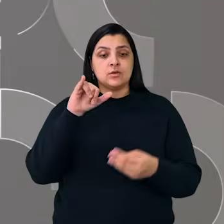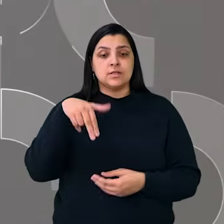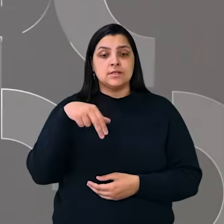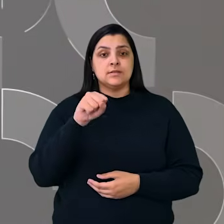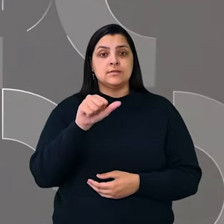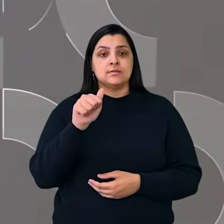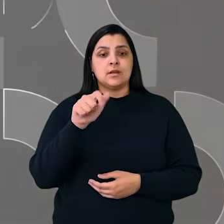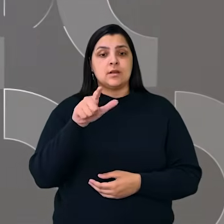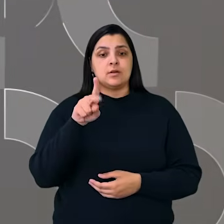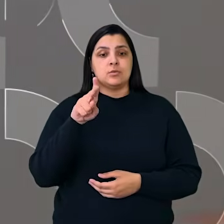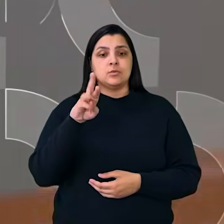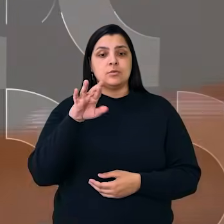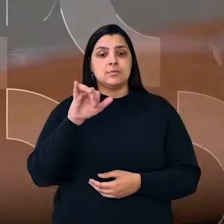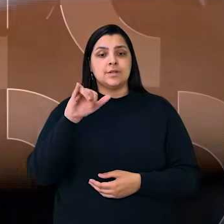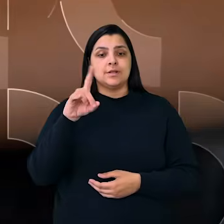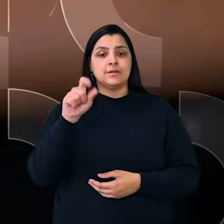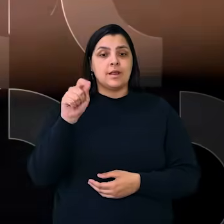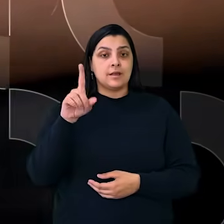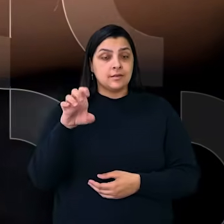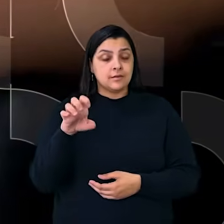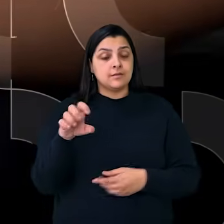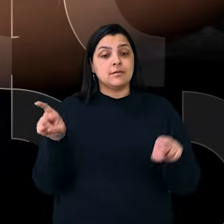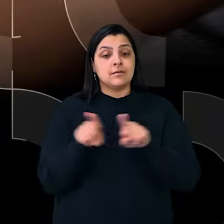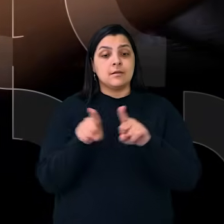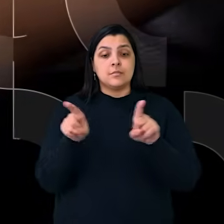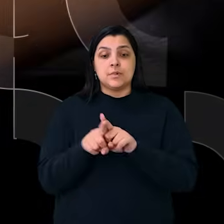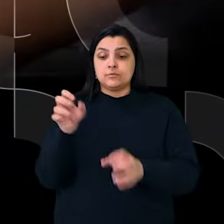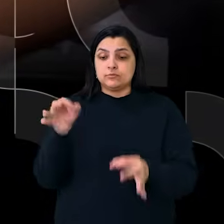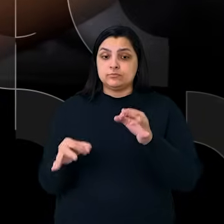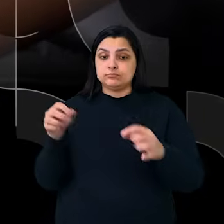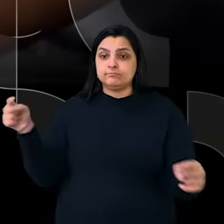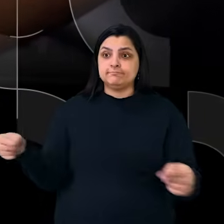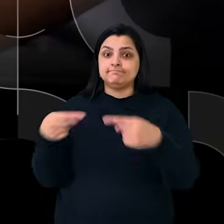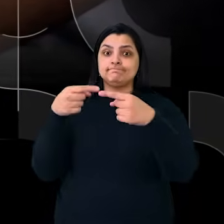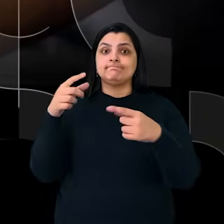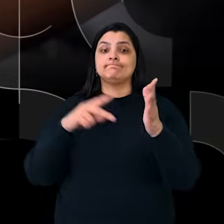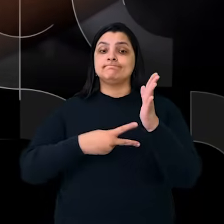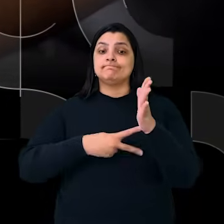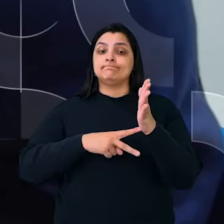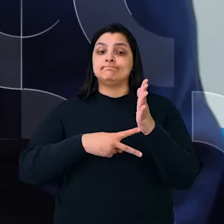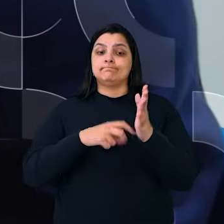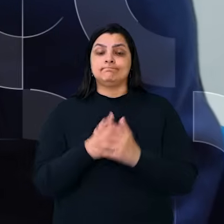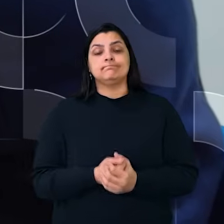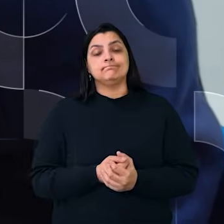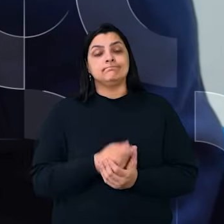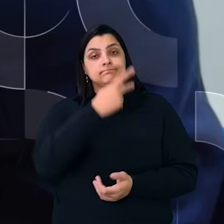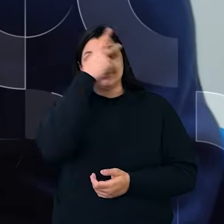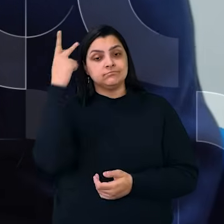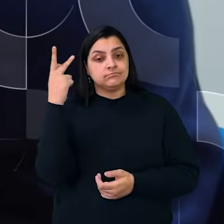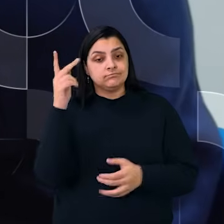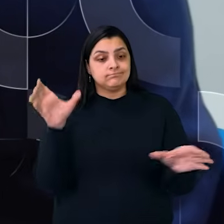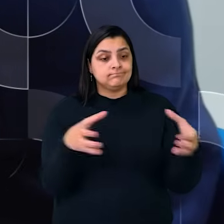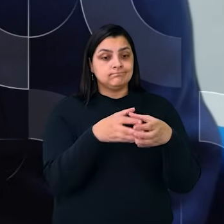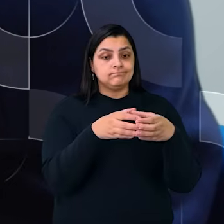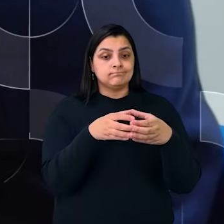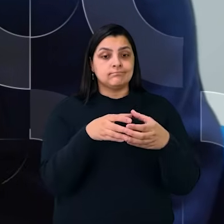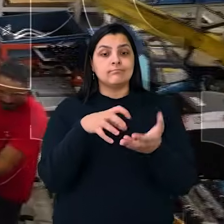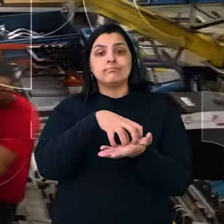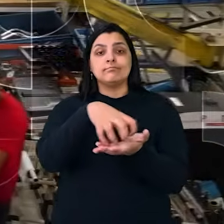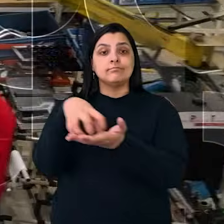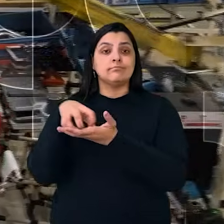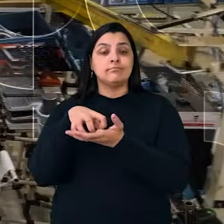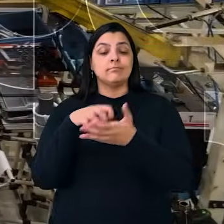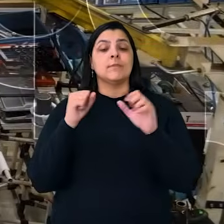de insalubridade em hospital e ao alcance de coisa julgada de ação de sindicato. Pessoas, órgãos e